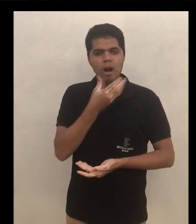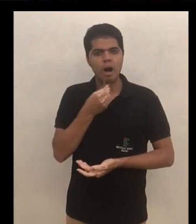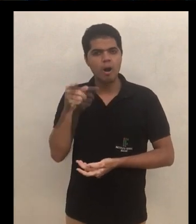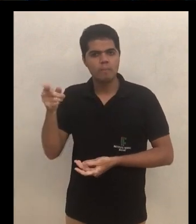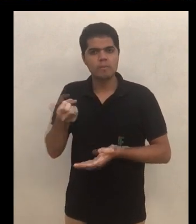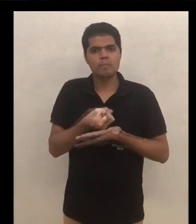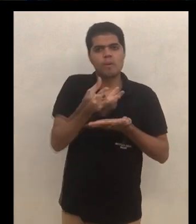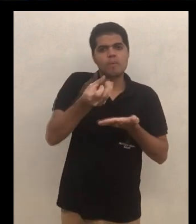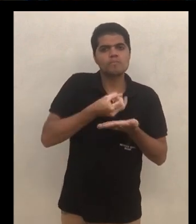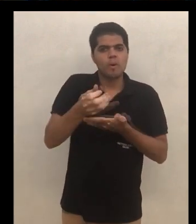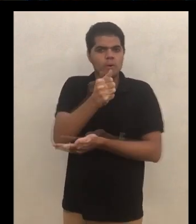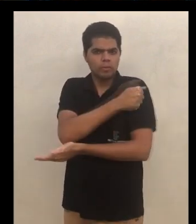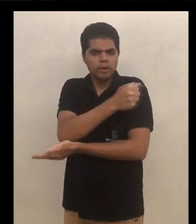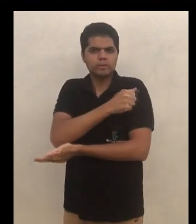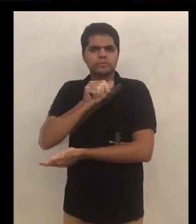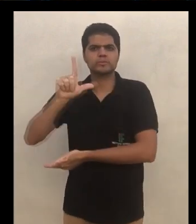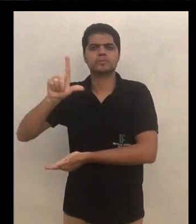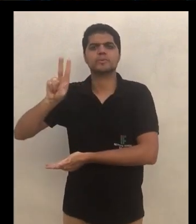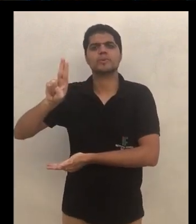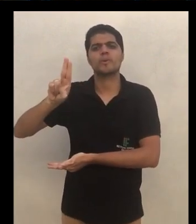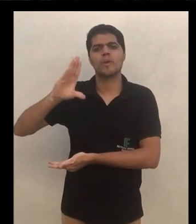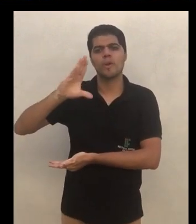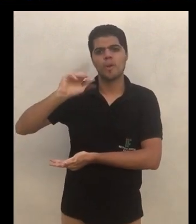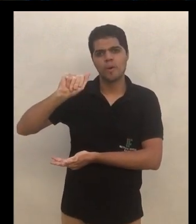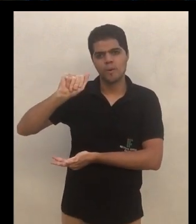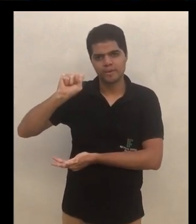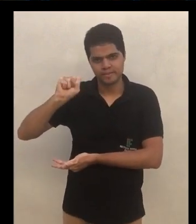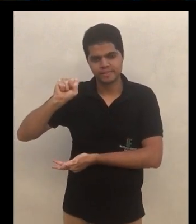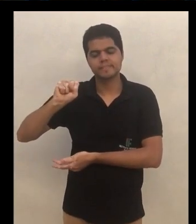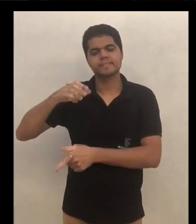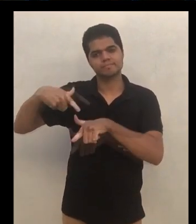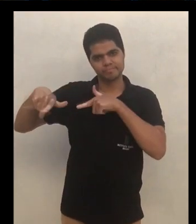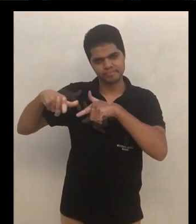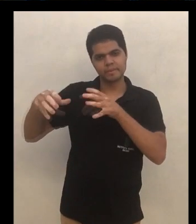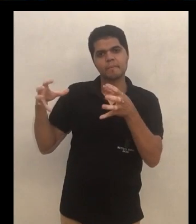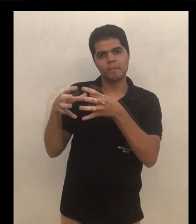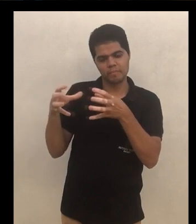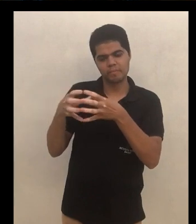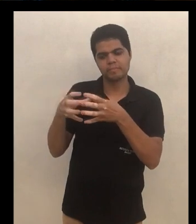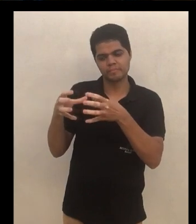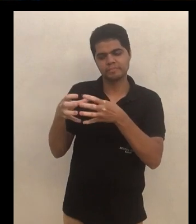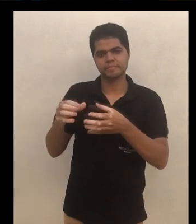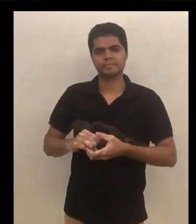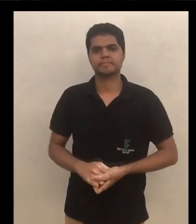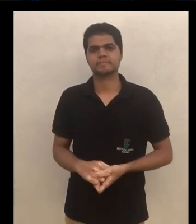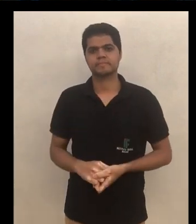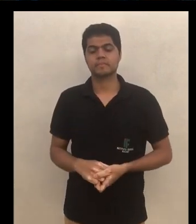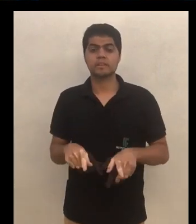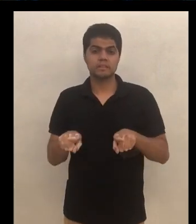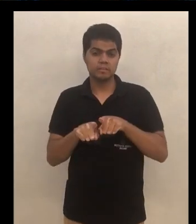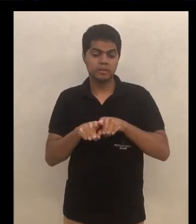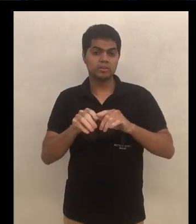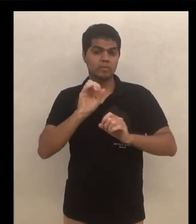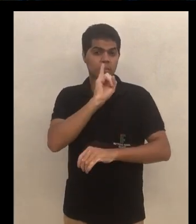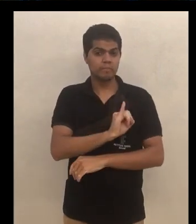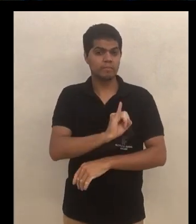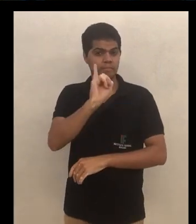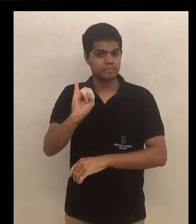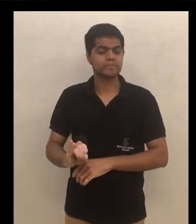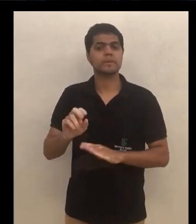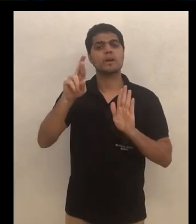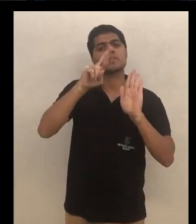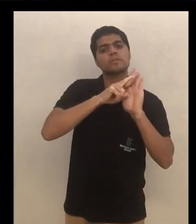né, no pasto, e é o nosso aluno Lucas, que trabalha numa associação. Vamos começar falando da instrução